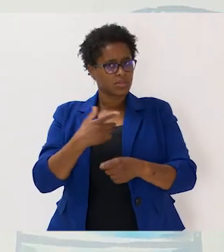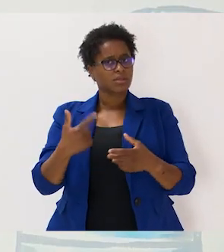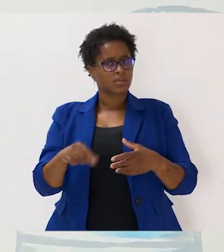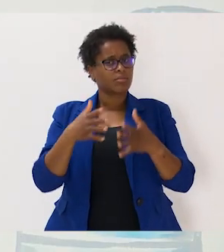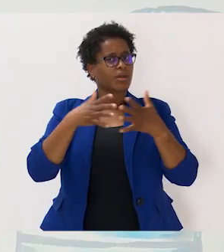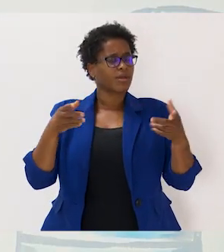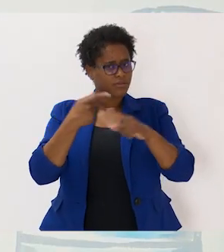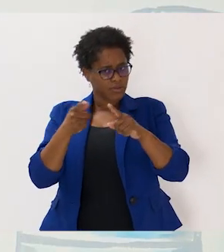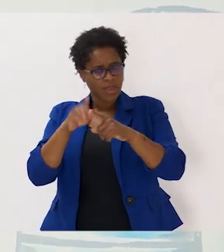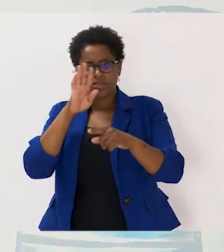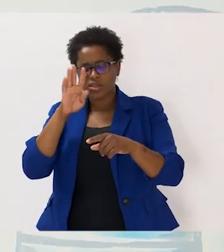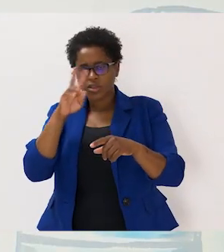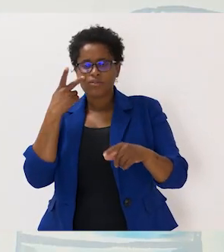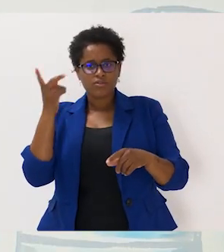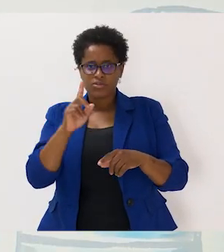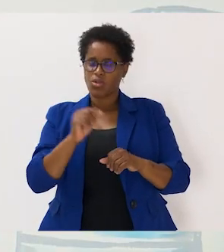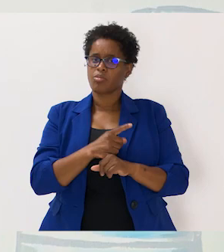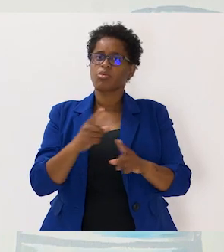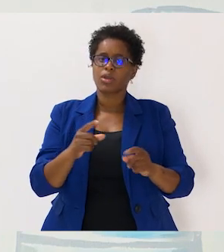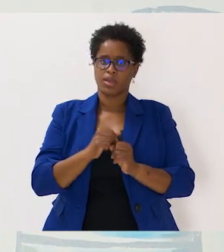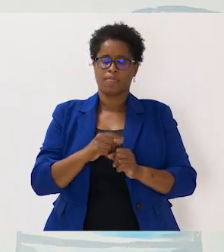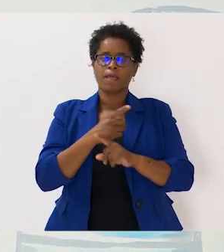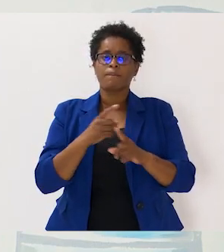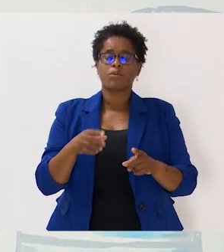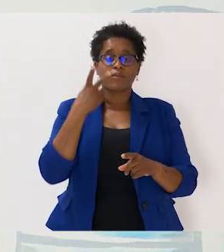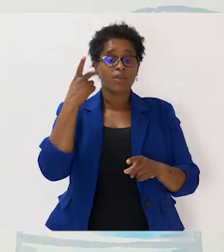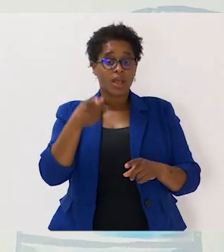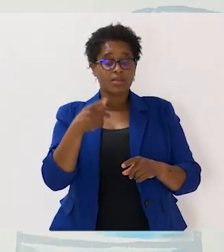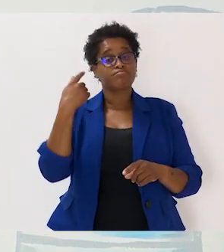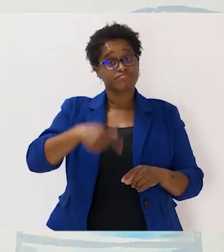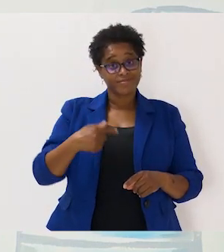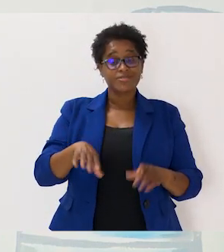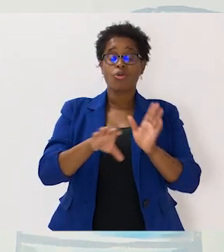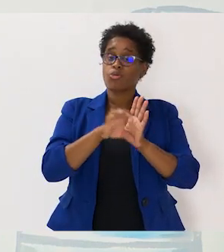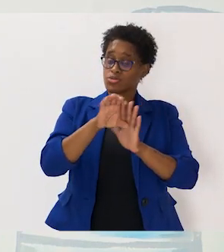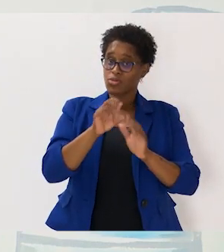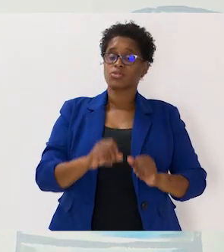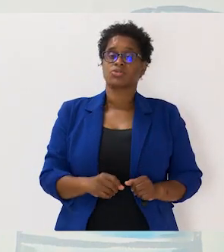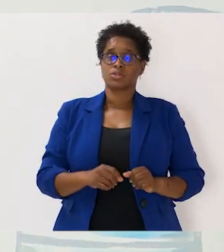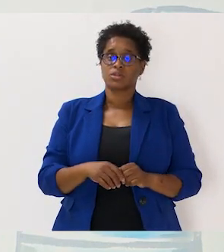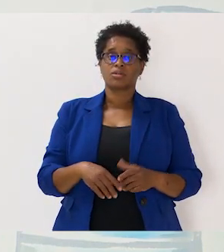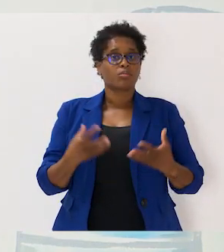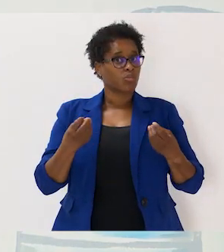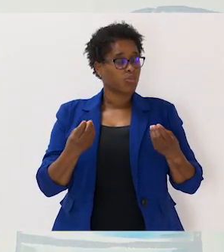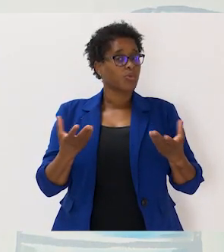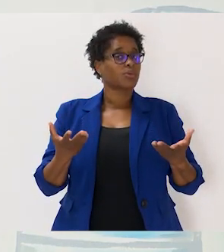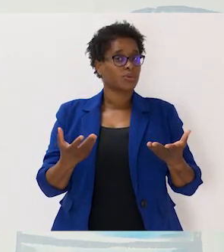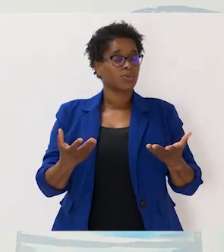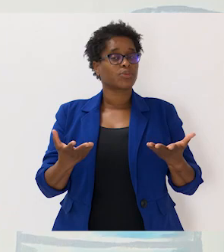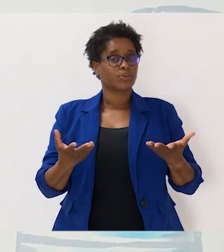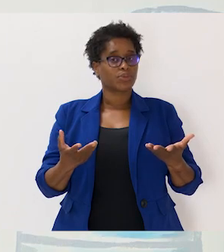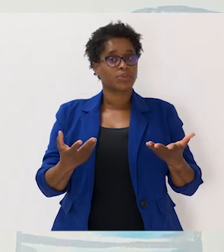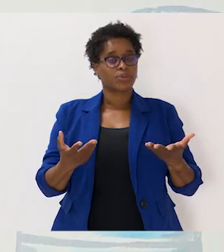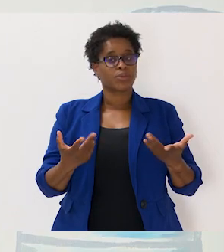grande diversidade de seres vivos. Por quê? Porque viver ali exige condições extremas, por vezes,